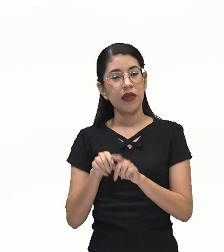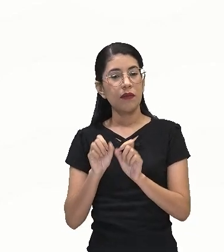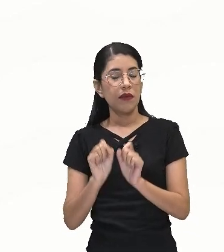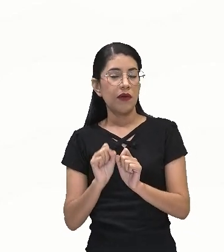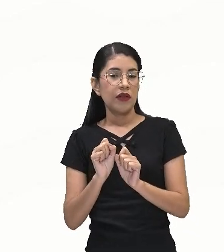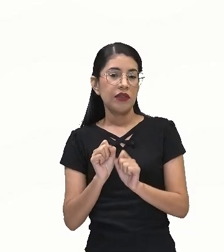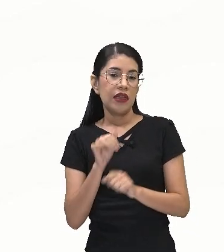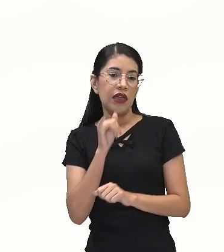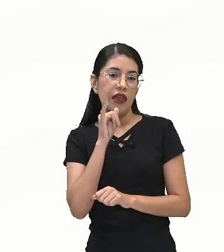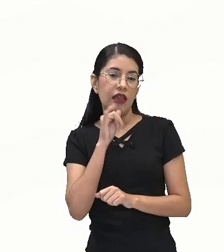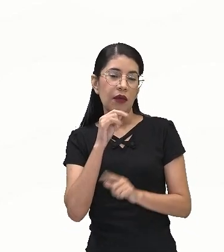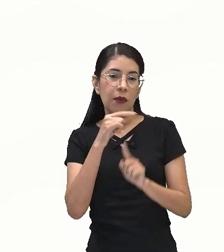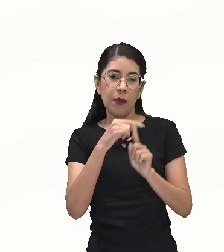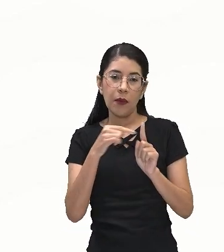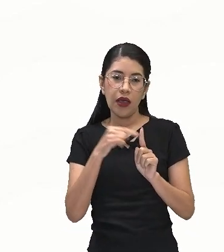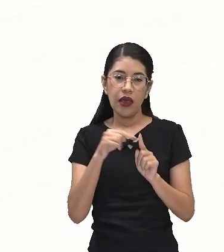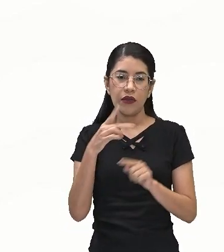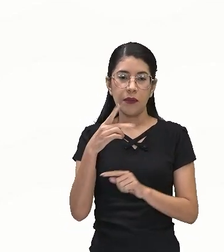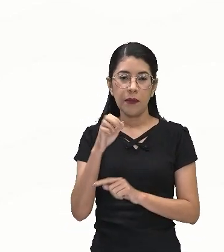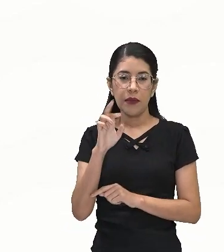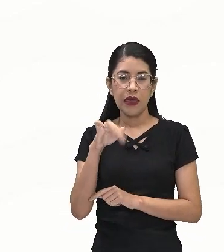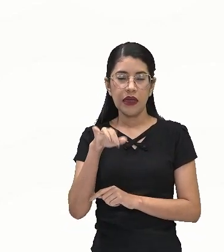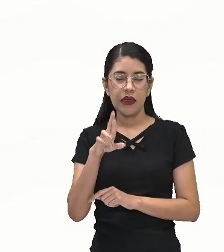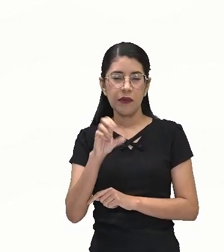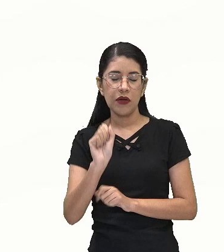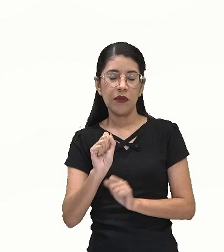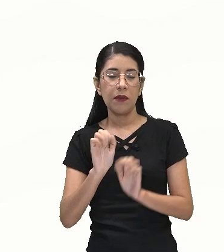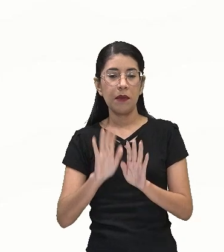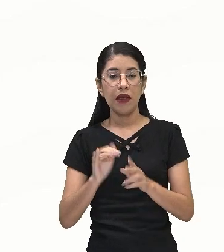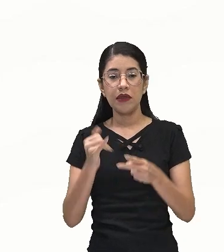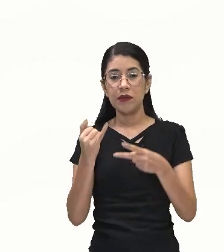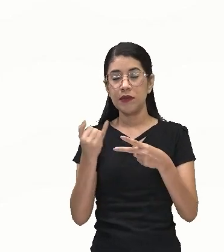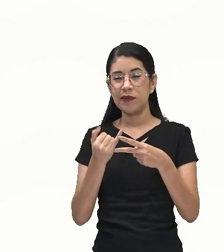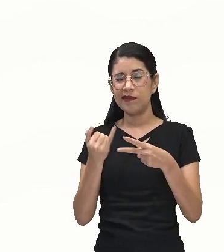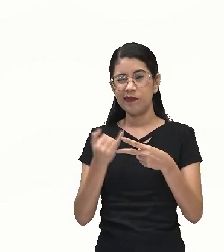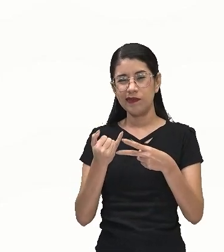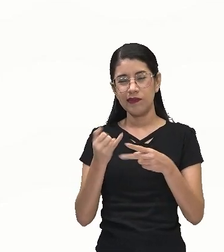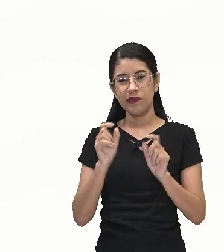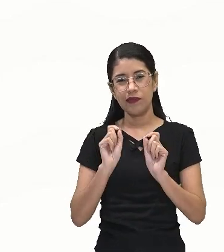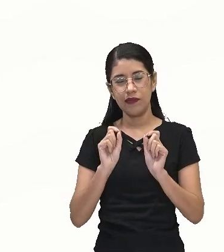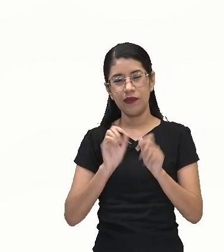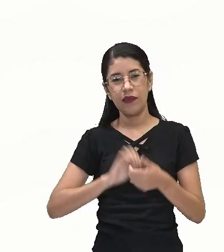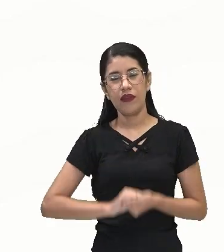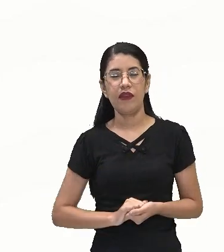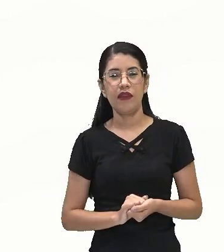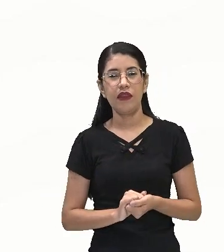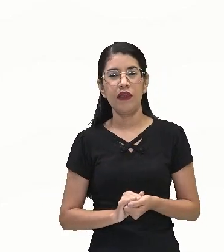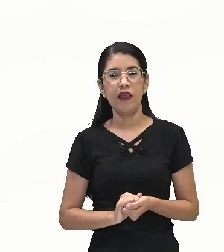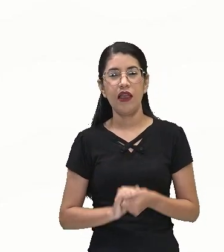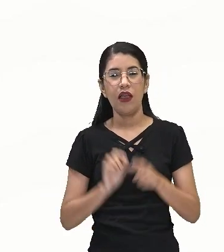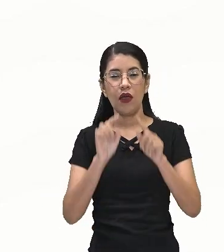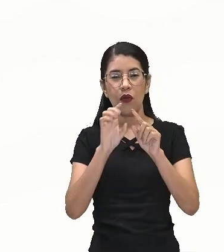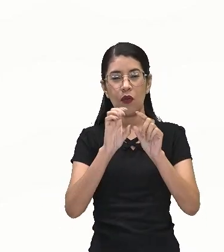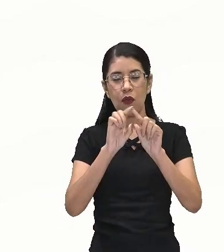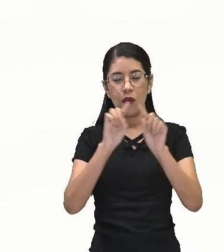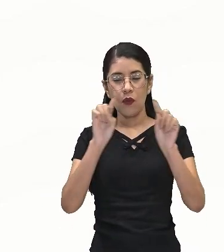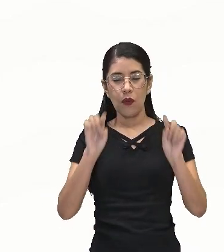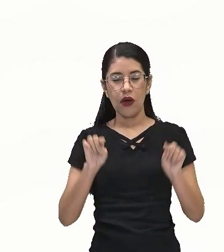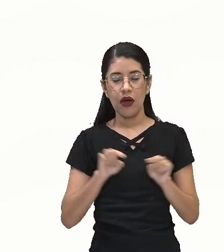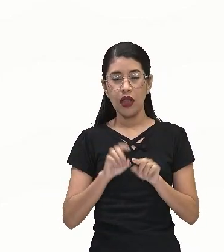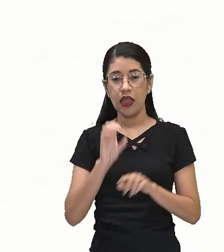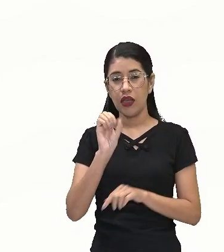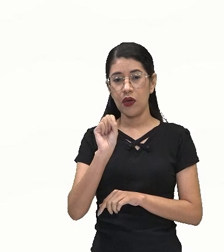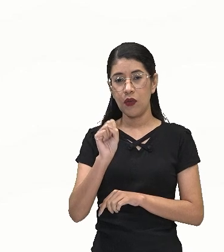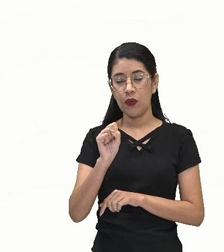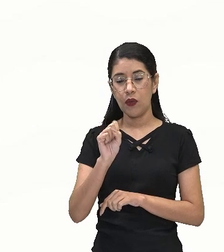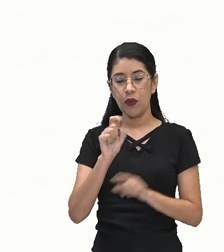meu semiperímetro, mas ela diz que é um polígono, vamos dizer assim, é um octógono. O octógono, eu já